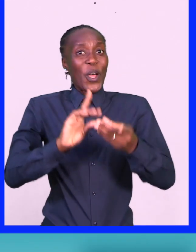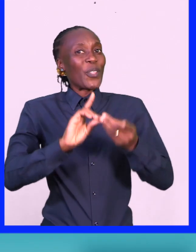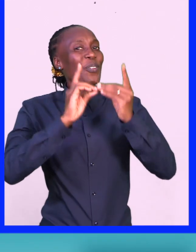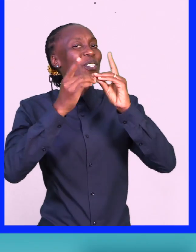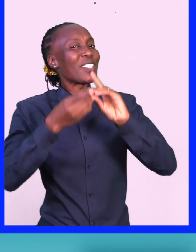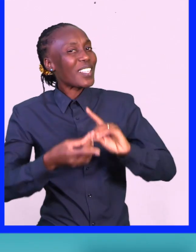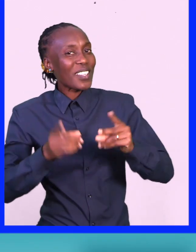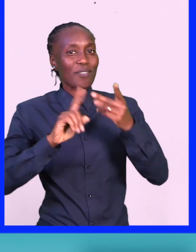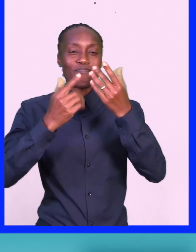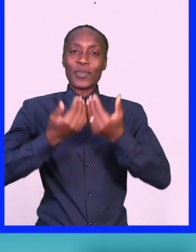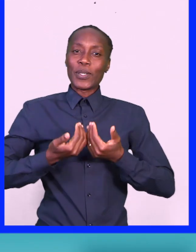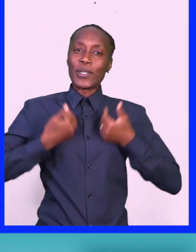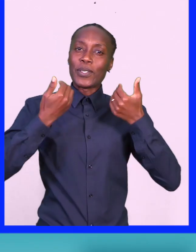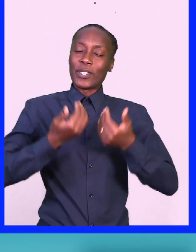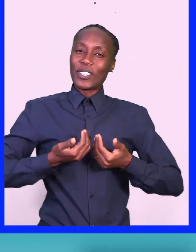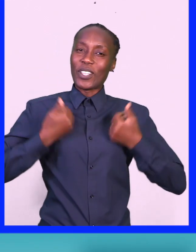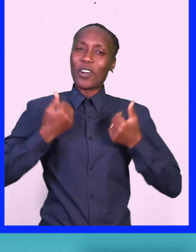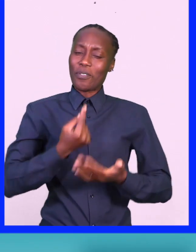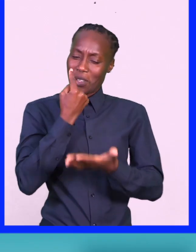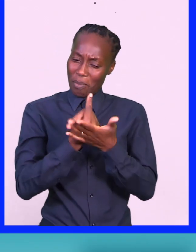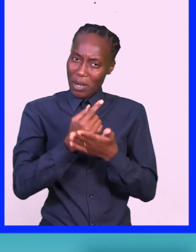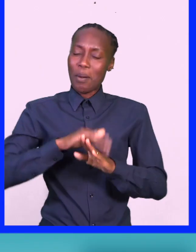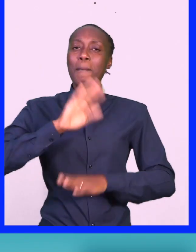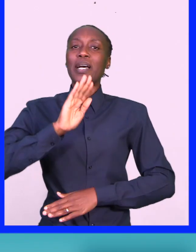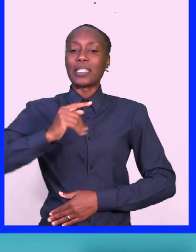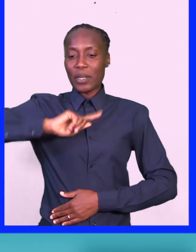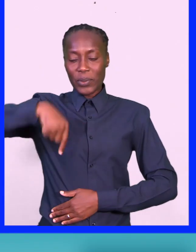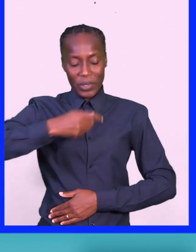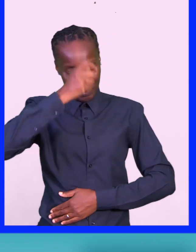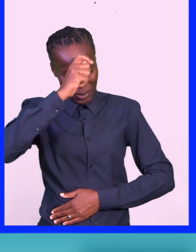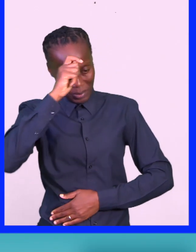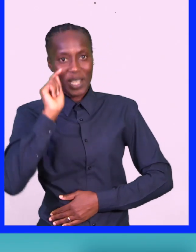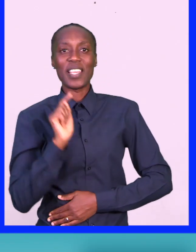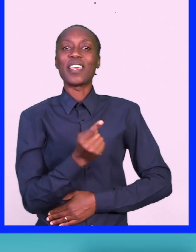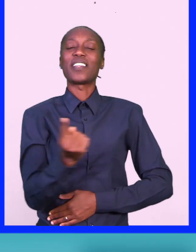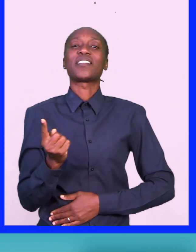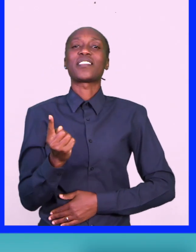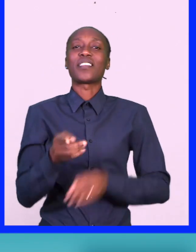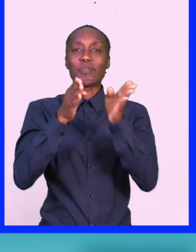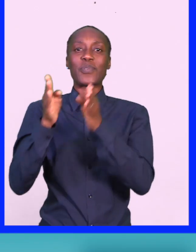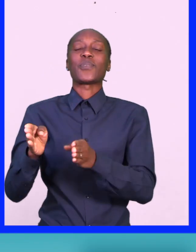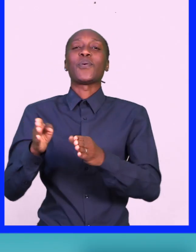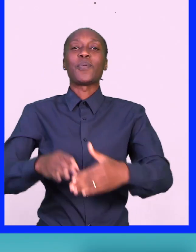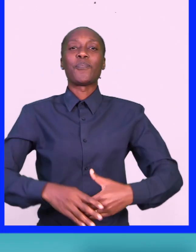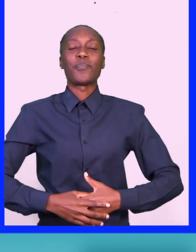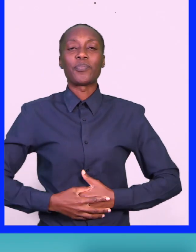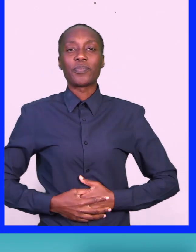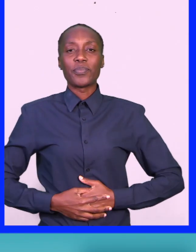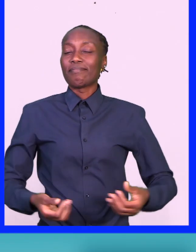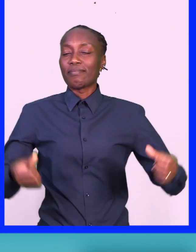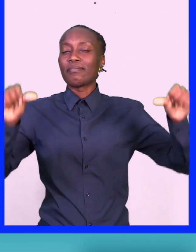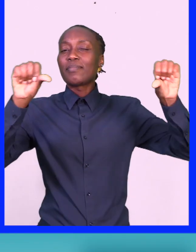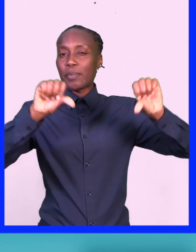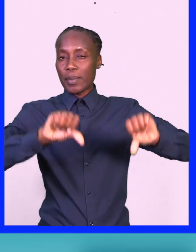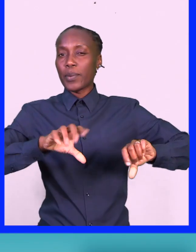precisam passar por aquela fase de adolescente, do jovem. Aquilo do percurso é necessário também para formarmos a pessoa em si. Eu